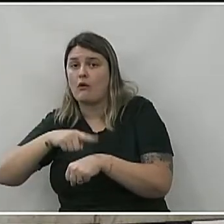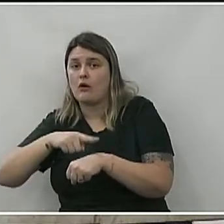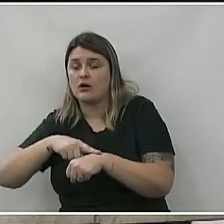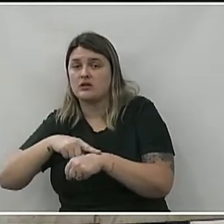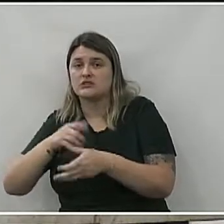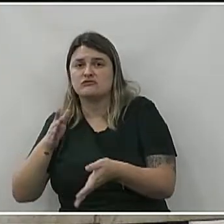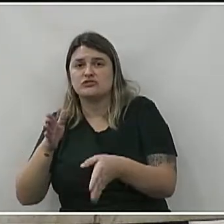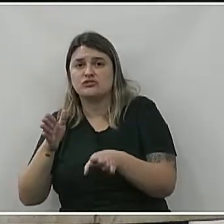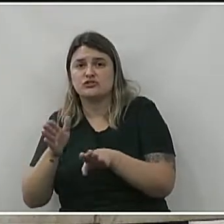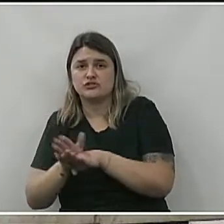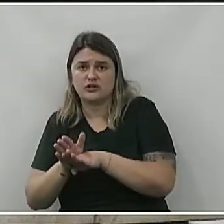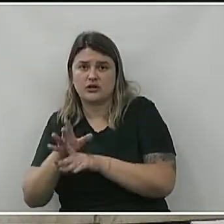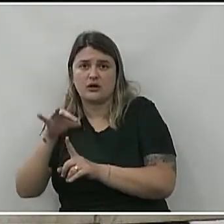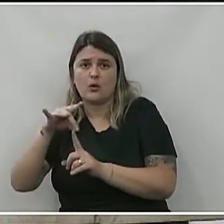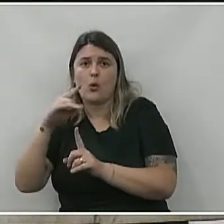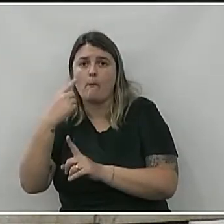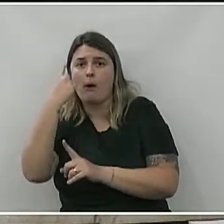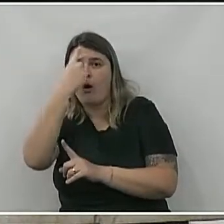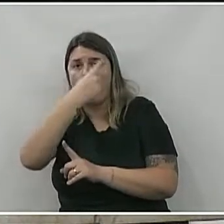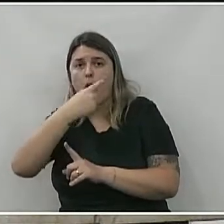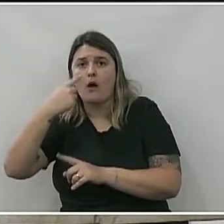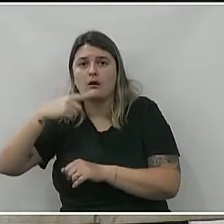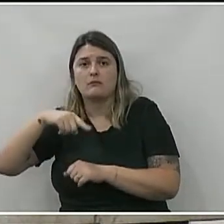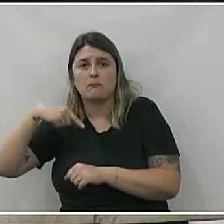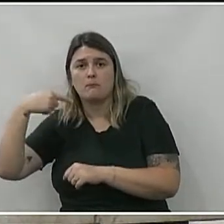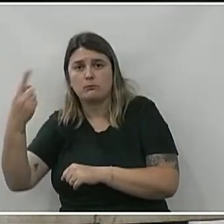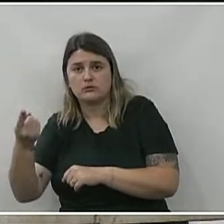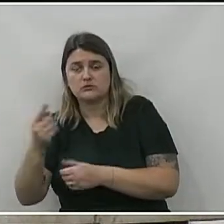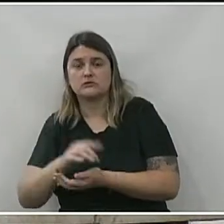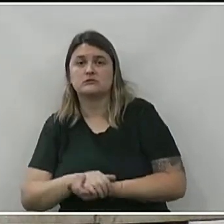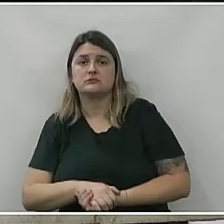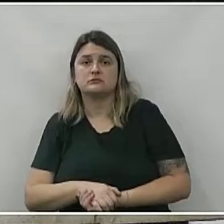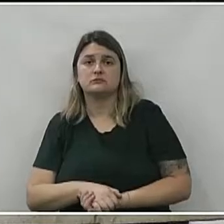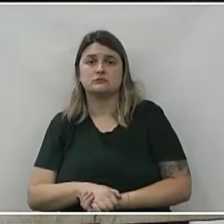que chegaria ao ponto 1 hora depois.